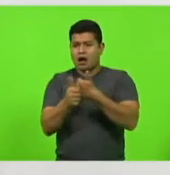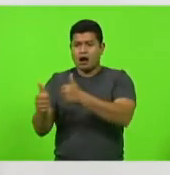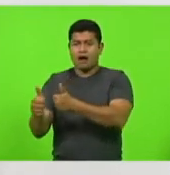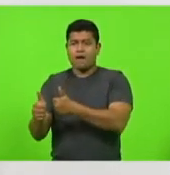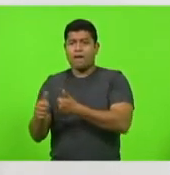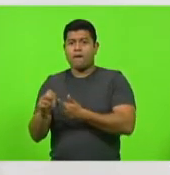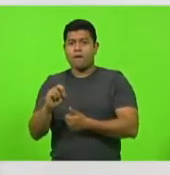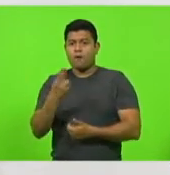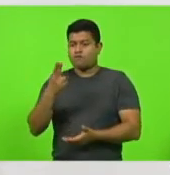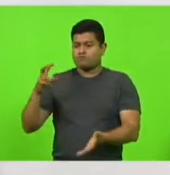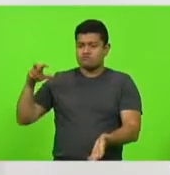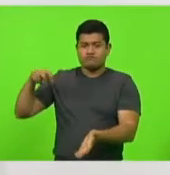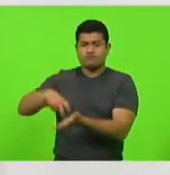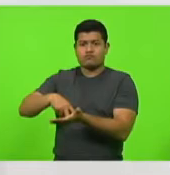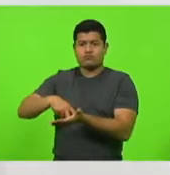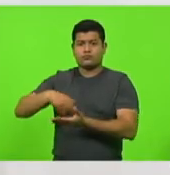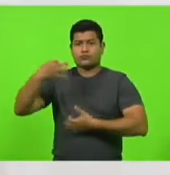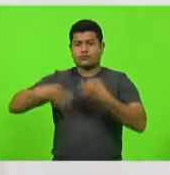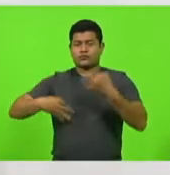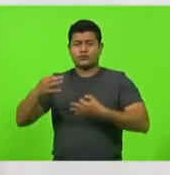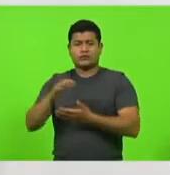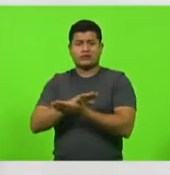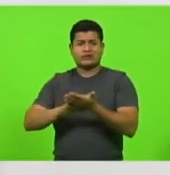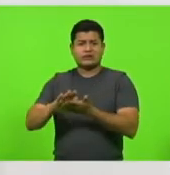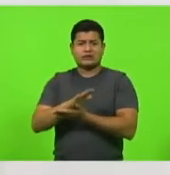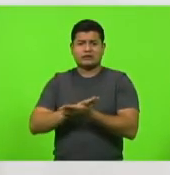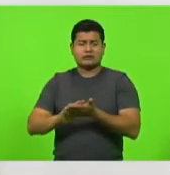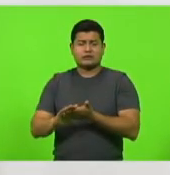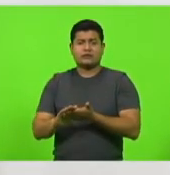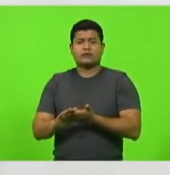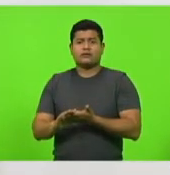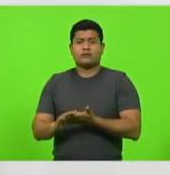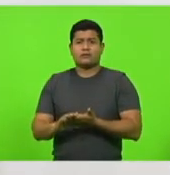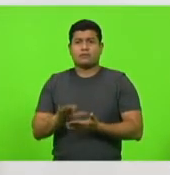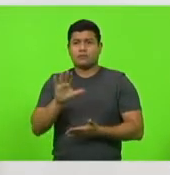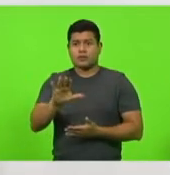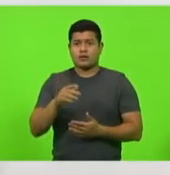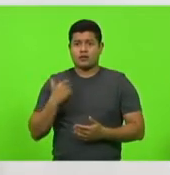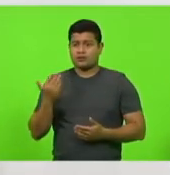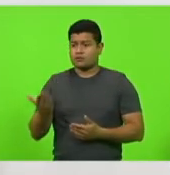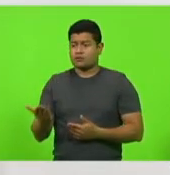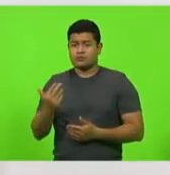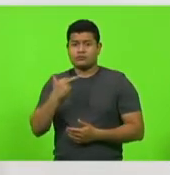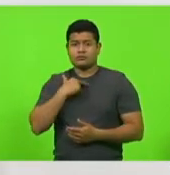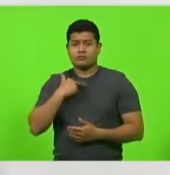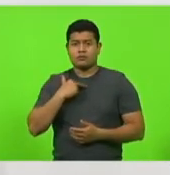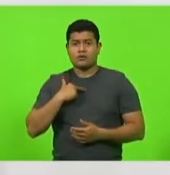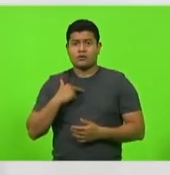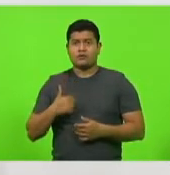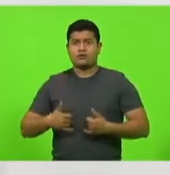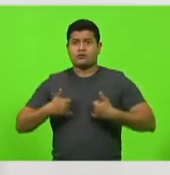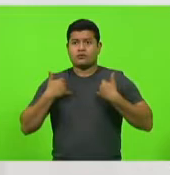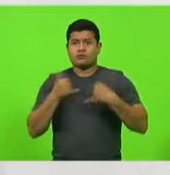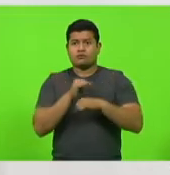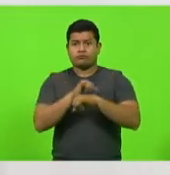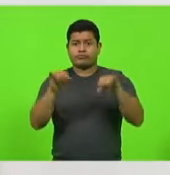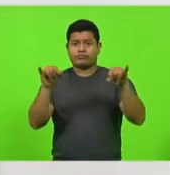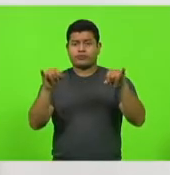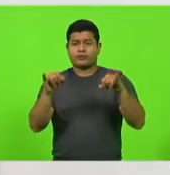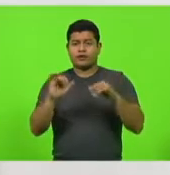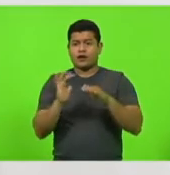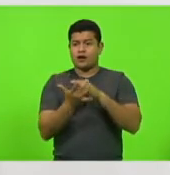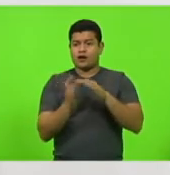recebeu condenação judicial nenhuma, mas não pode nem desejar um feliz aniversário pelo Twitter.